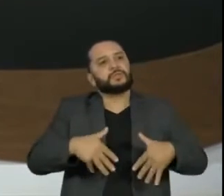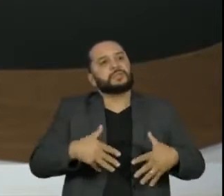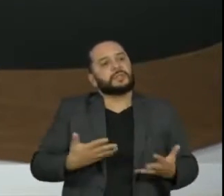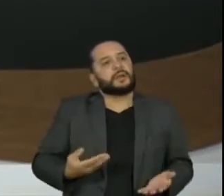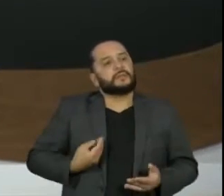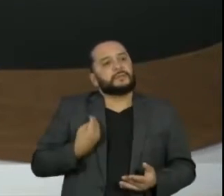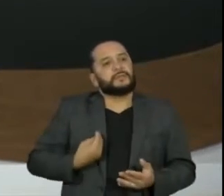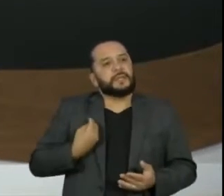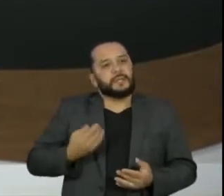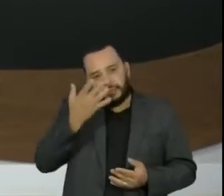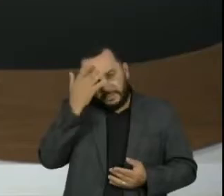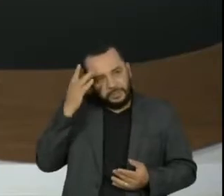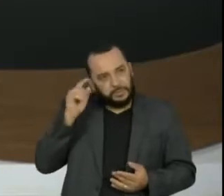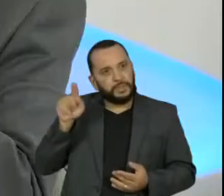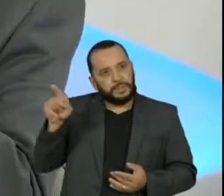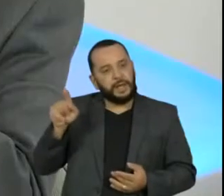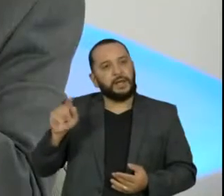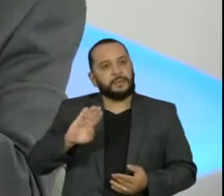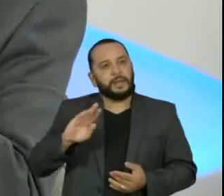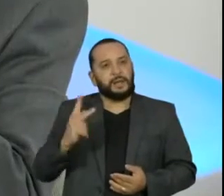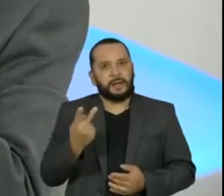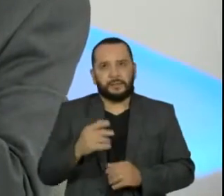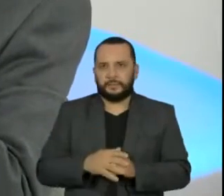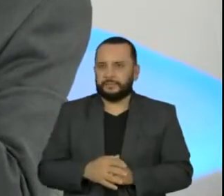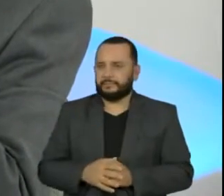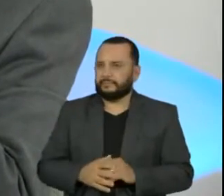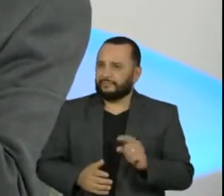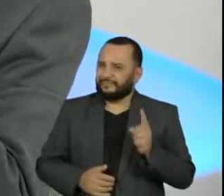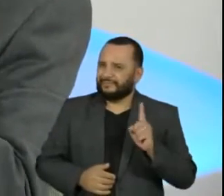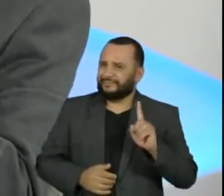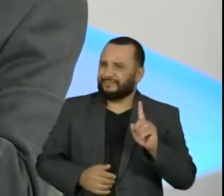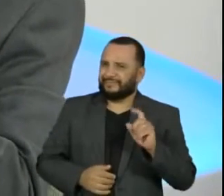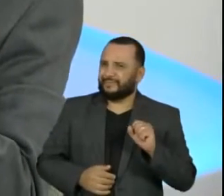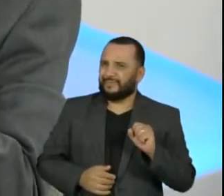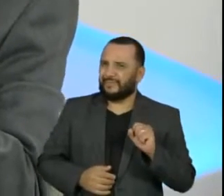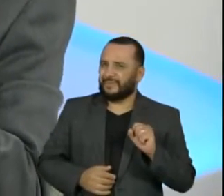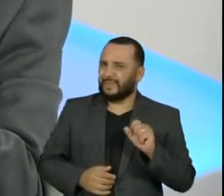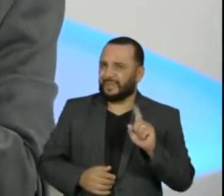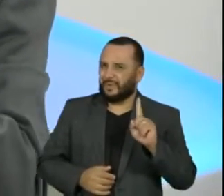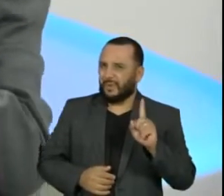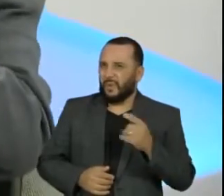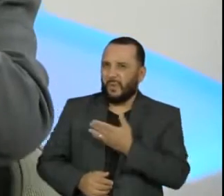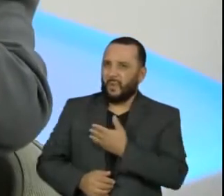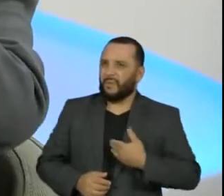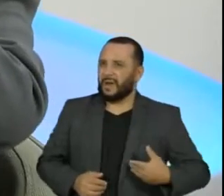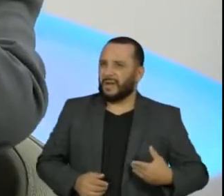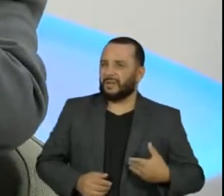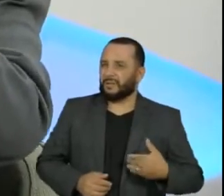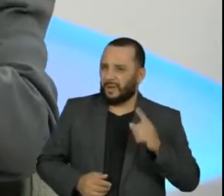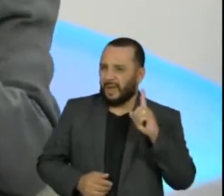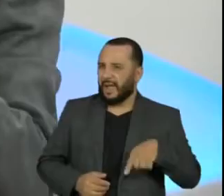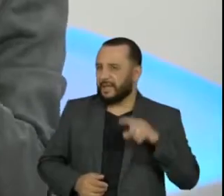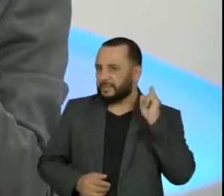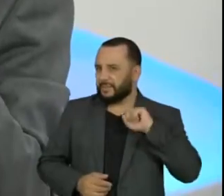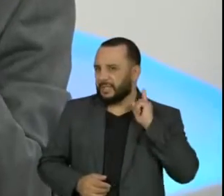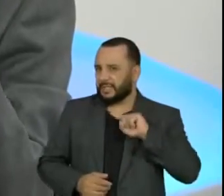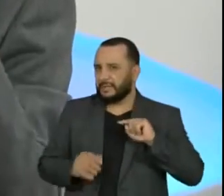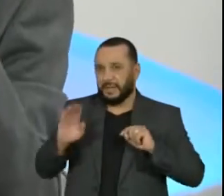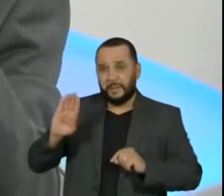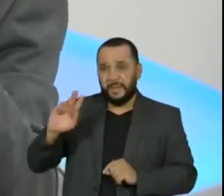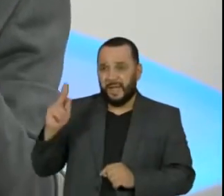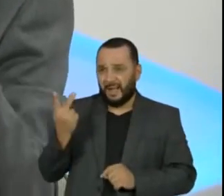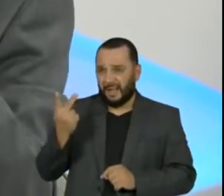vida dos belo-horizontinos? Né? Não. O governador é de Minas. Aliás, a cidade de Belo Horizonte é uma